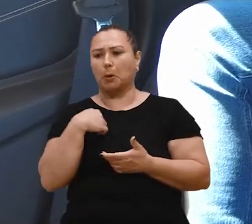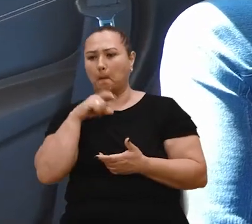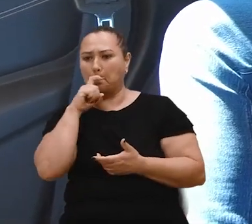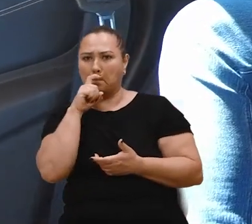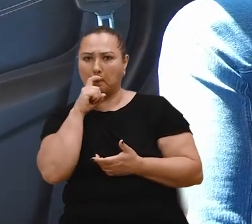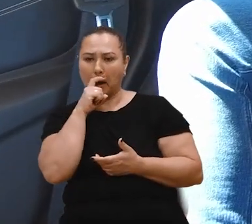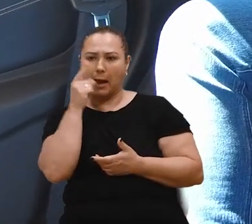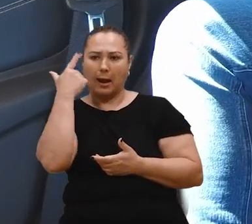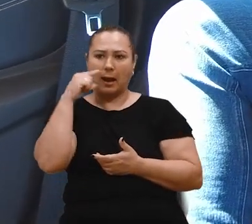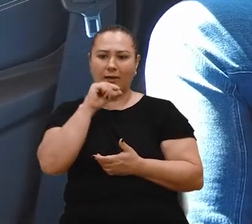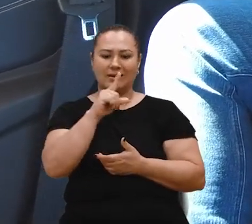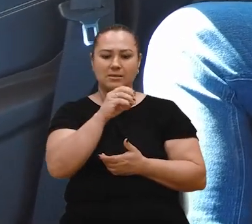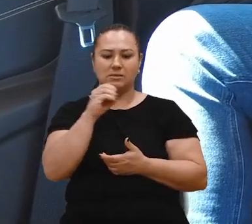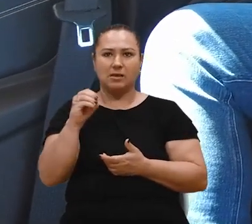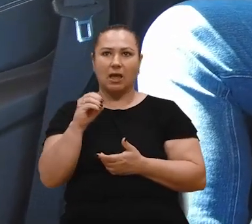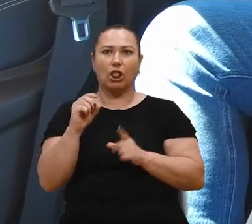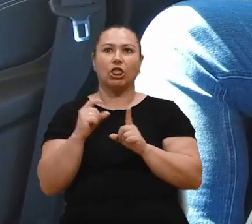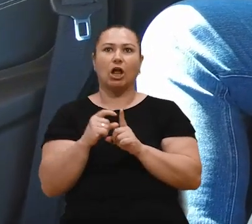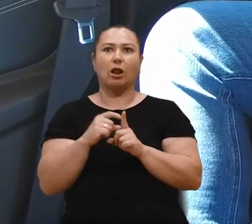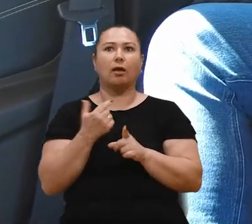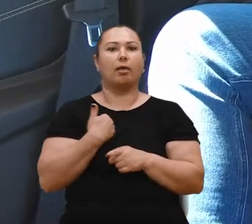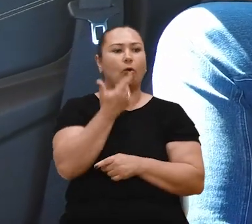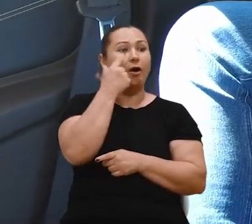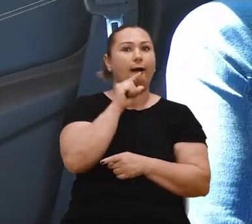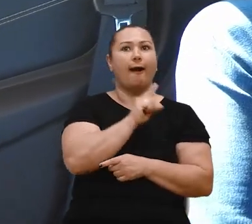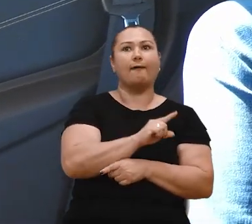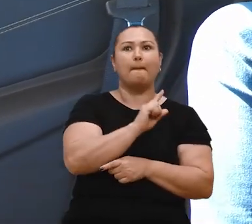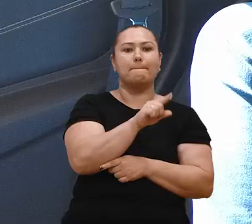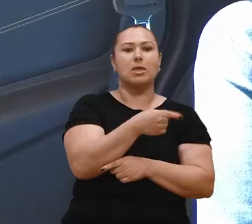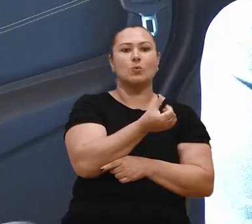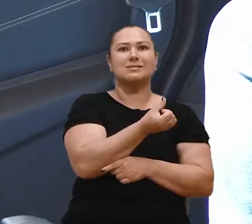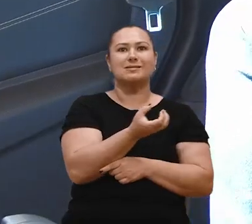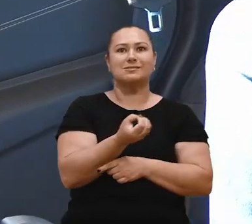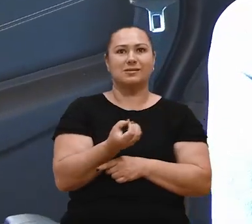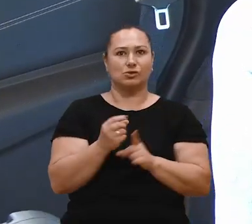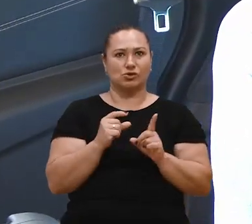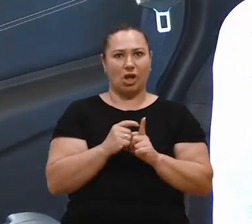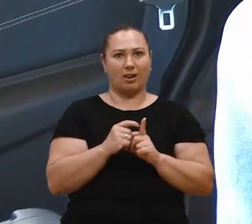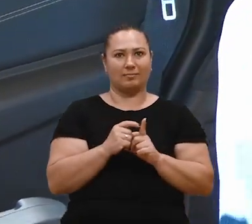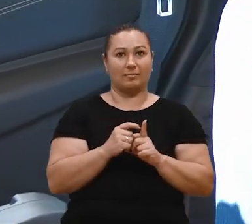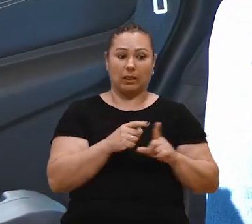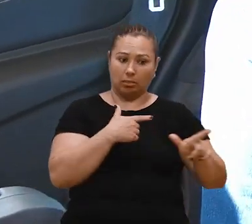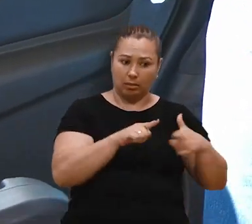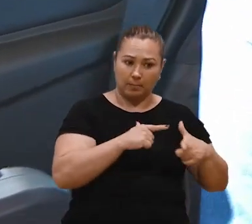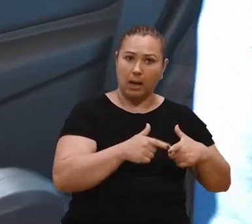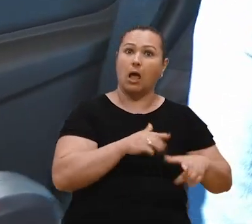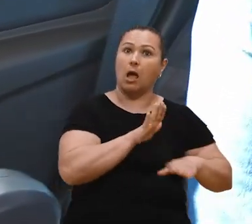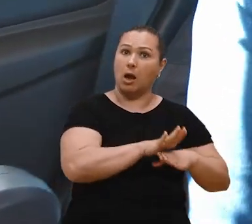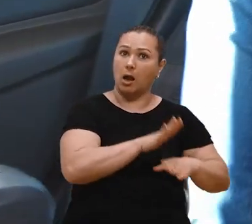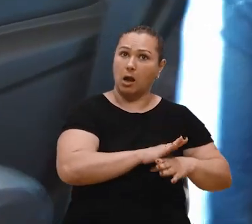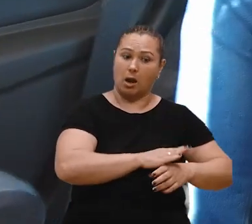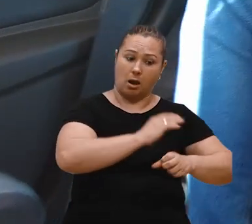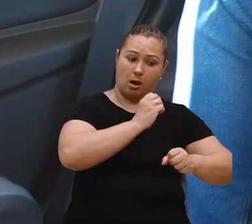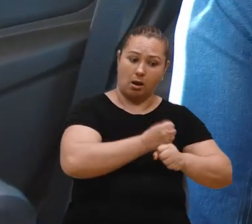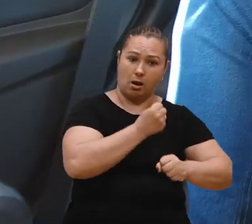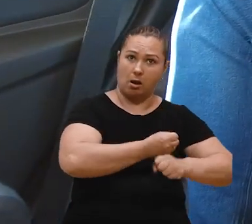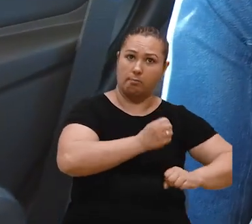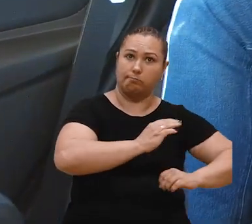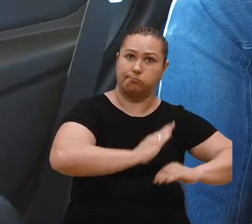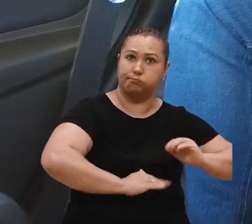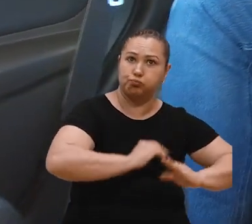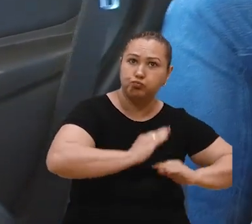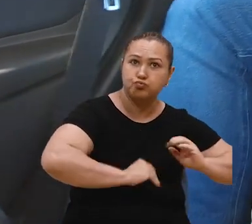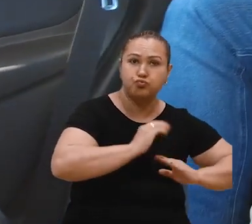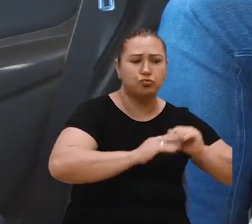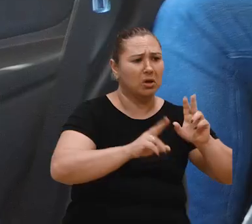$100 por mês e eu ganhava $1.600 por mês. Isso trabalhando como servente de pedreiro. Nunca tinha visto